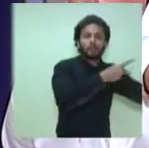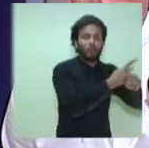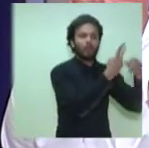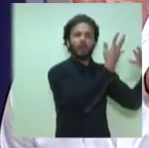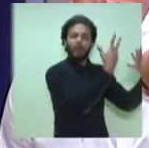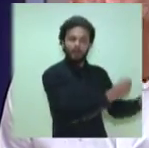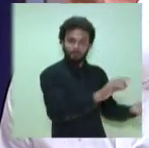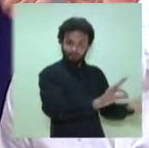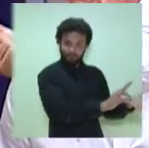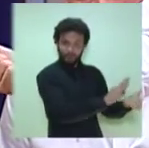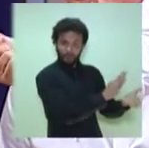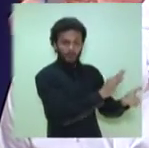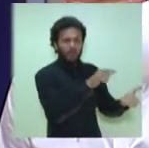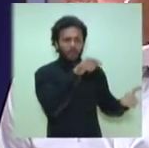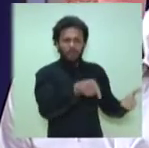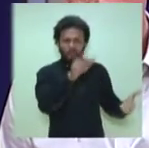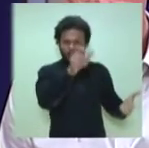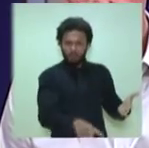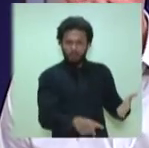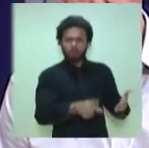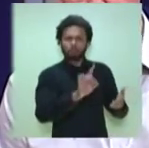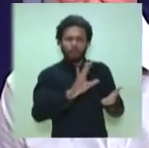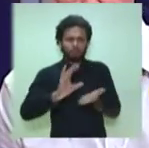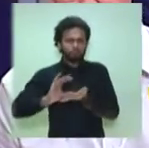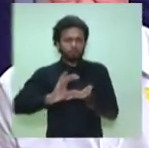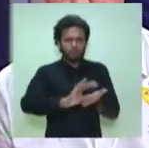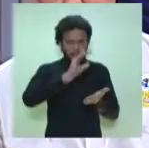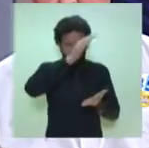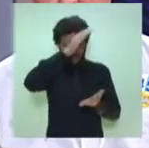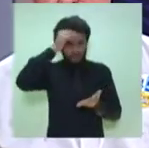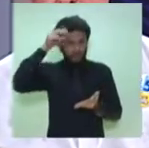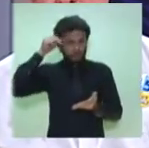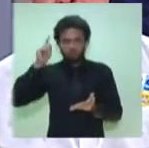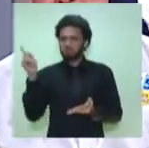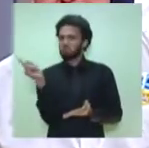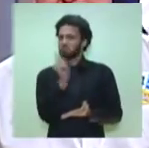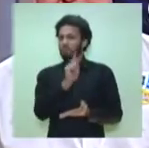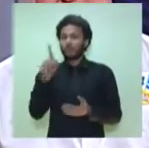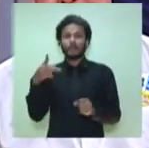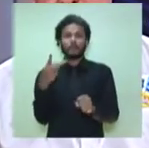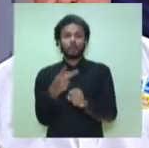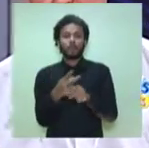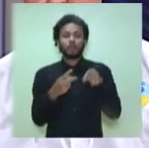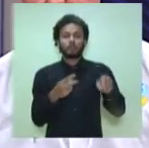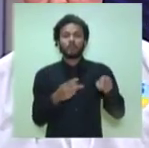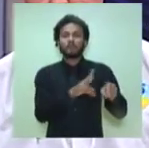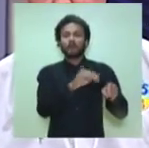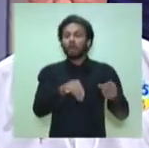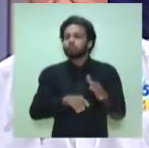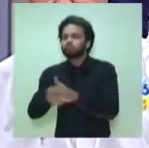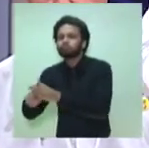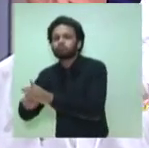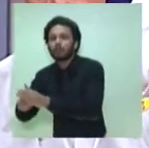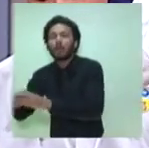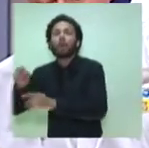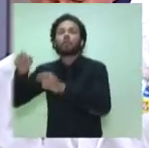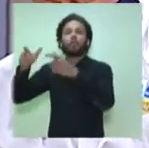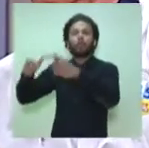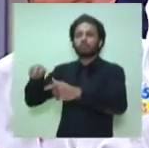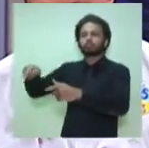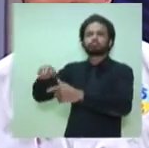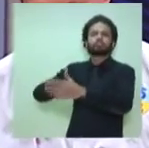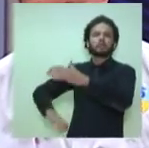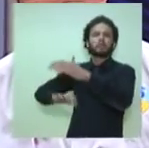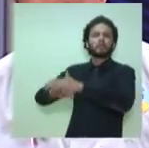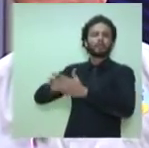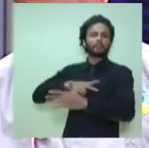produtor cultural não faz a captação de recursos da prefeitura. Ele vai no mercado, na iniciativa privada, captar esses recursos. Recursos que